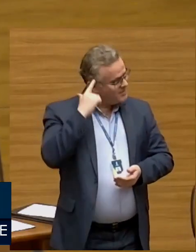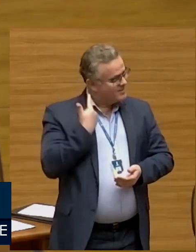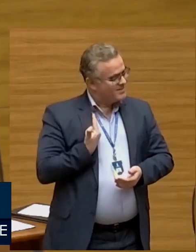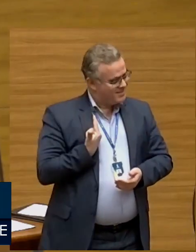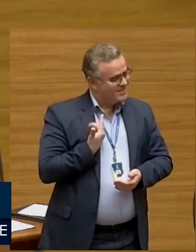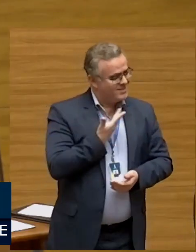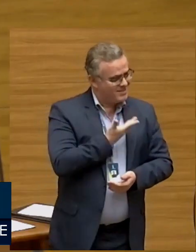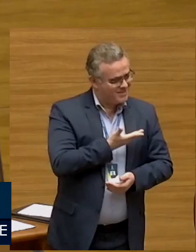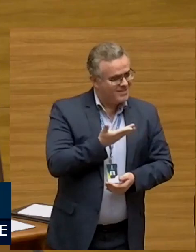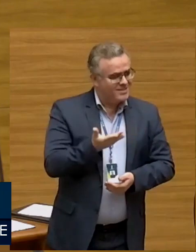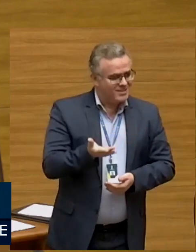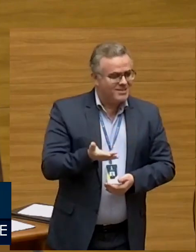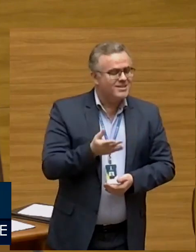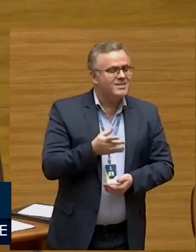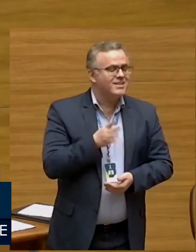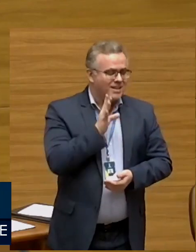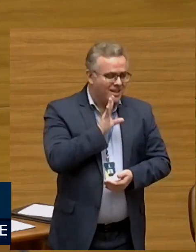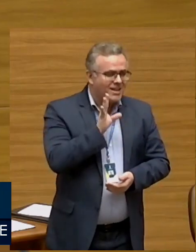E é muito.